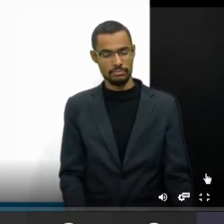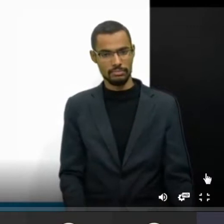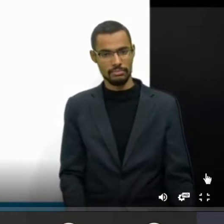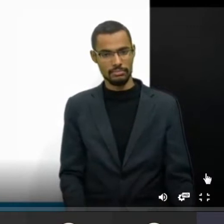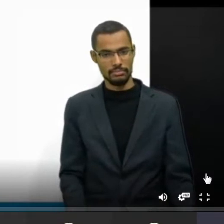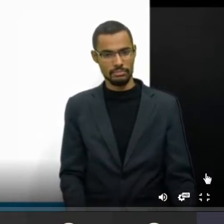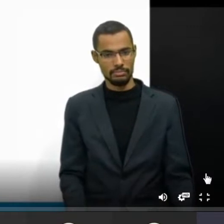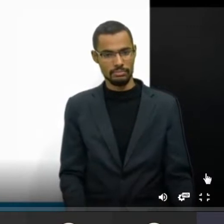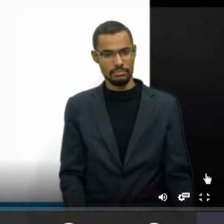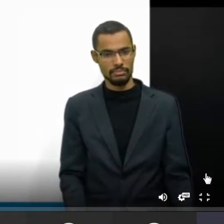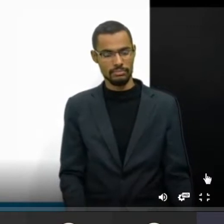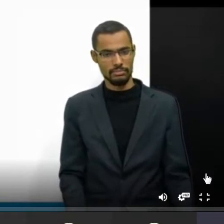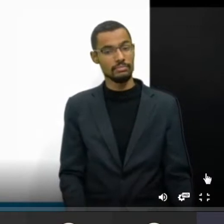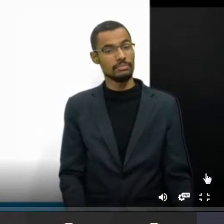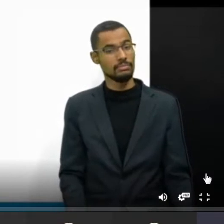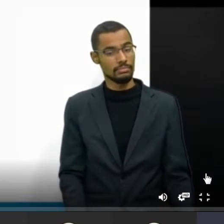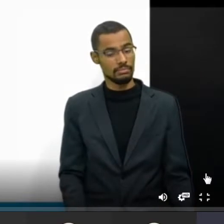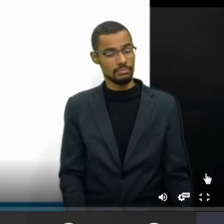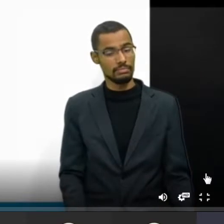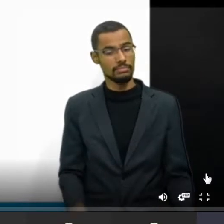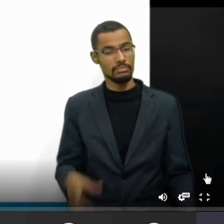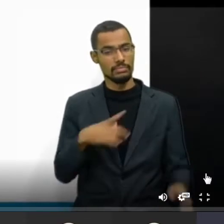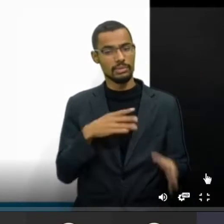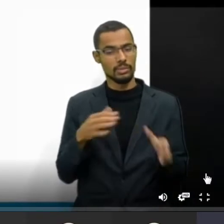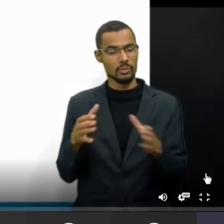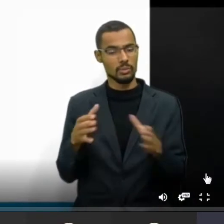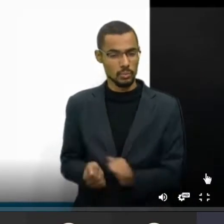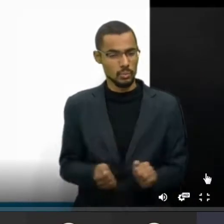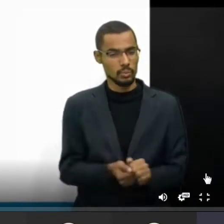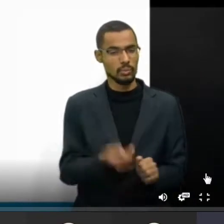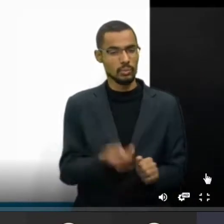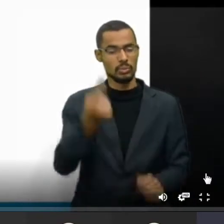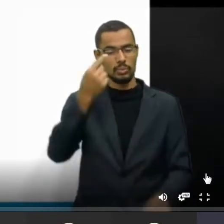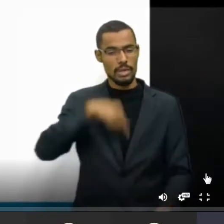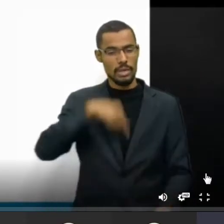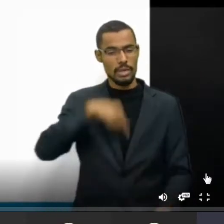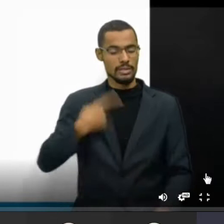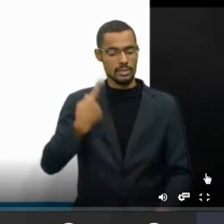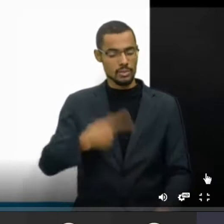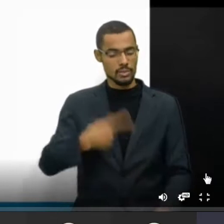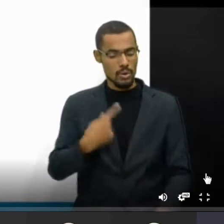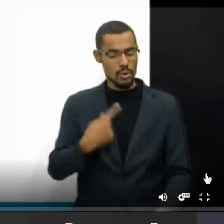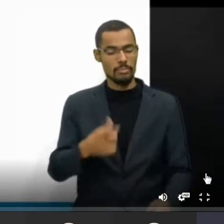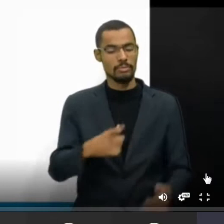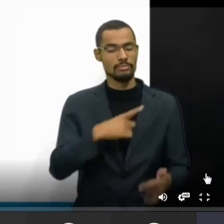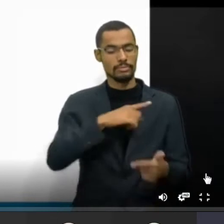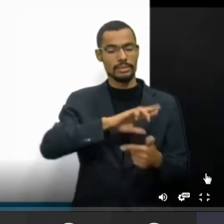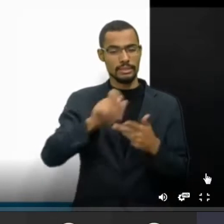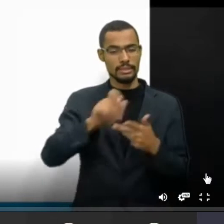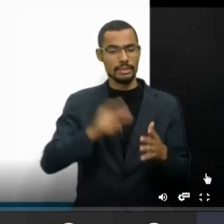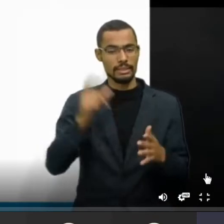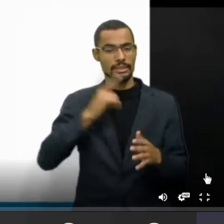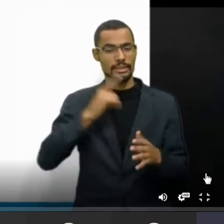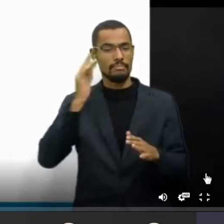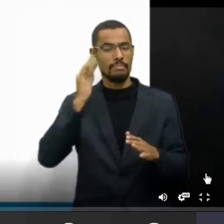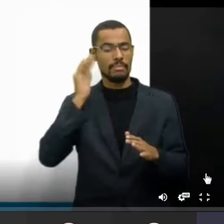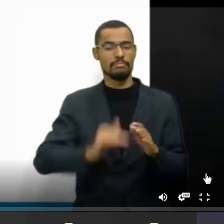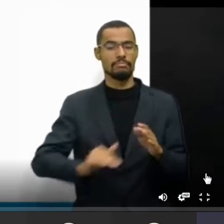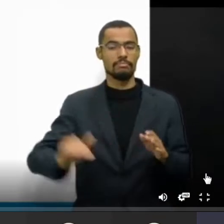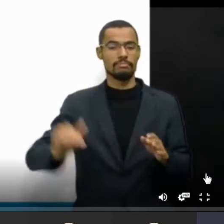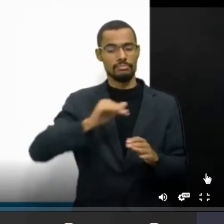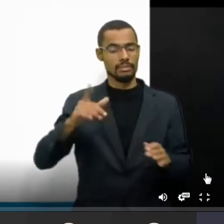dentro do sistema digestório, né, em conjunto com o estômago e com a parte